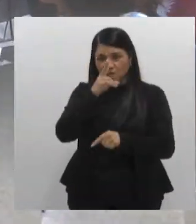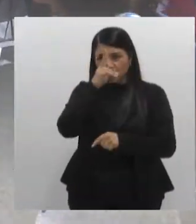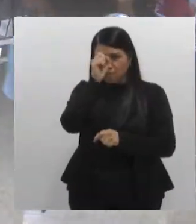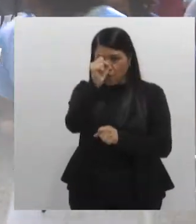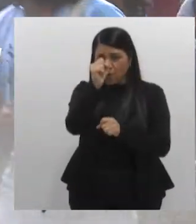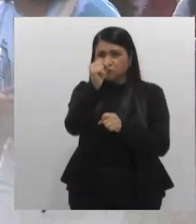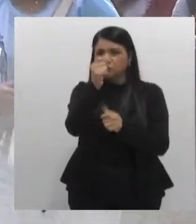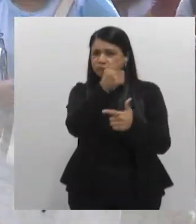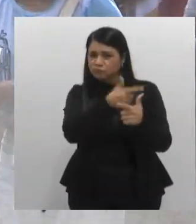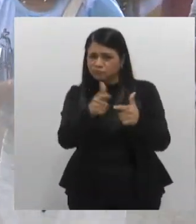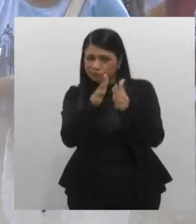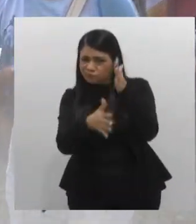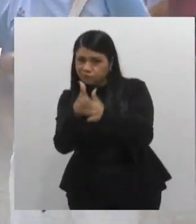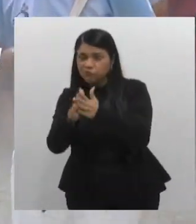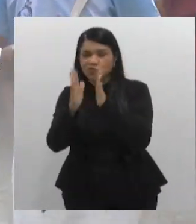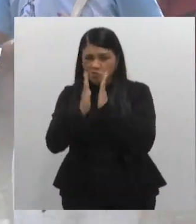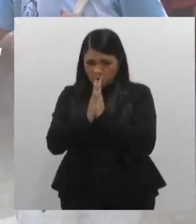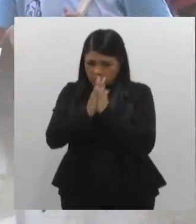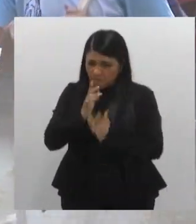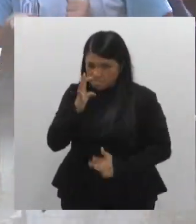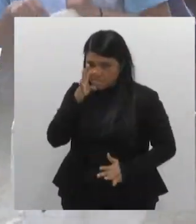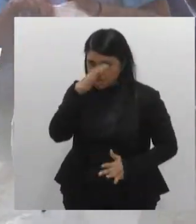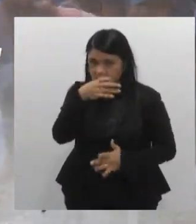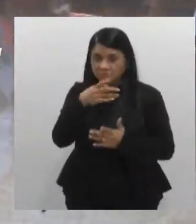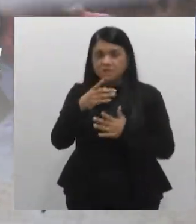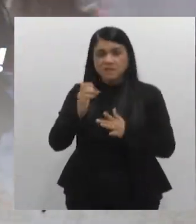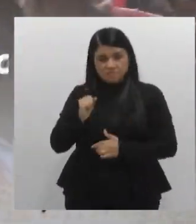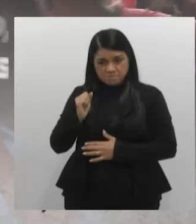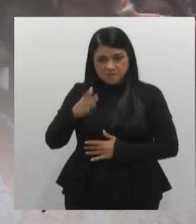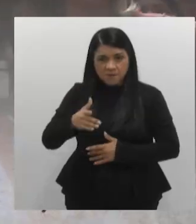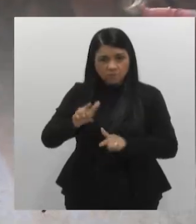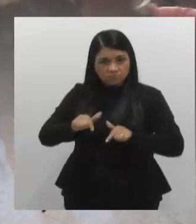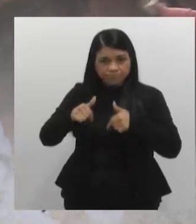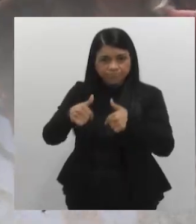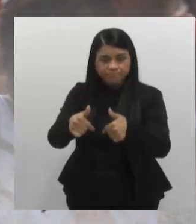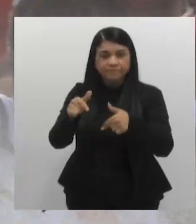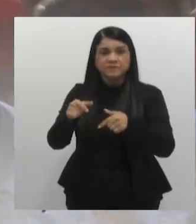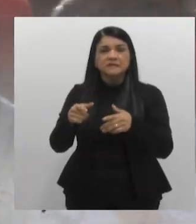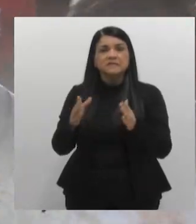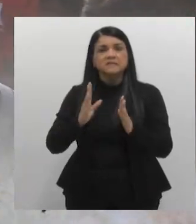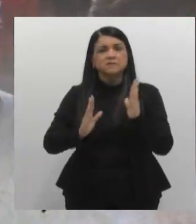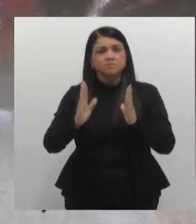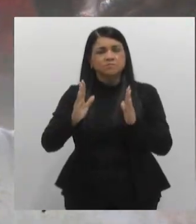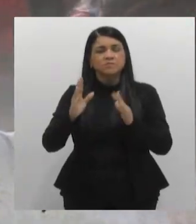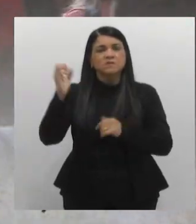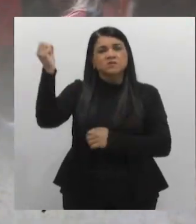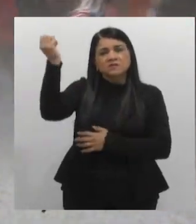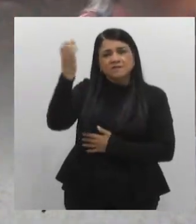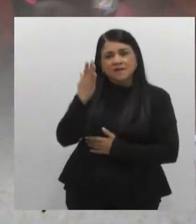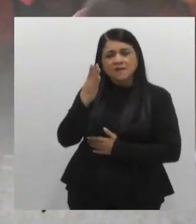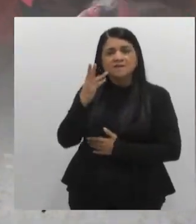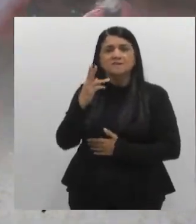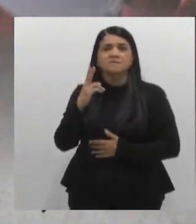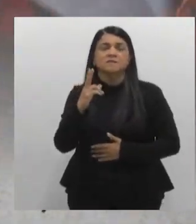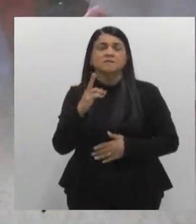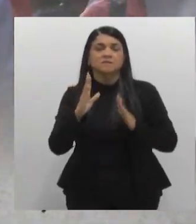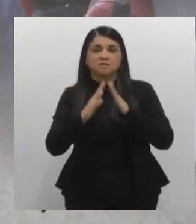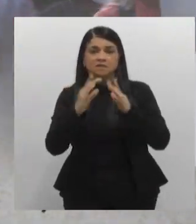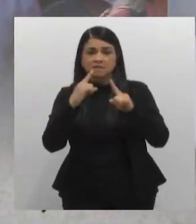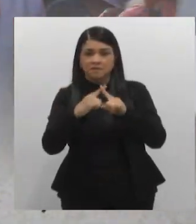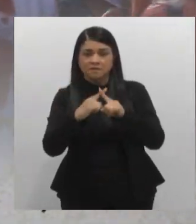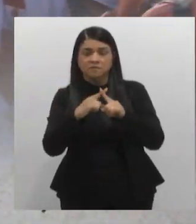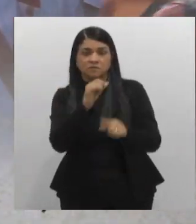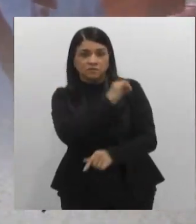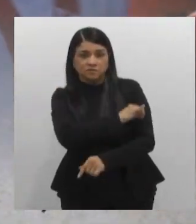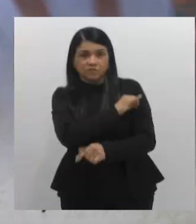tribulação, perseverantes na oração e enviados em missão, este tempo de graça para a Igreja Particular do Rio de Janeiro iniciou-se no